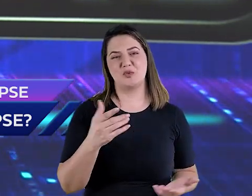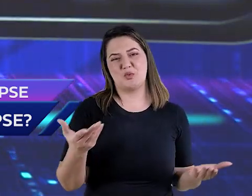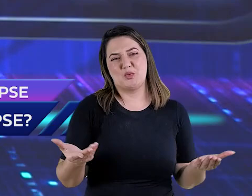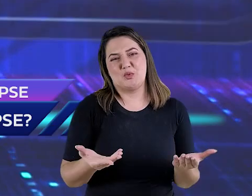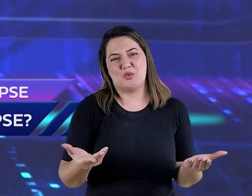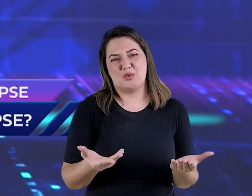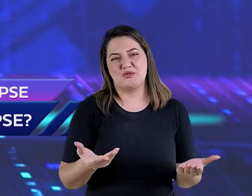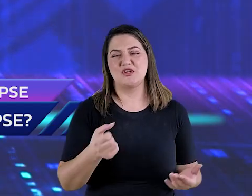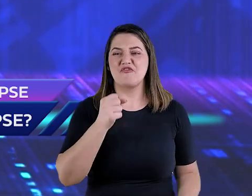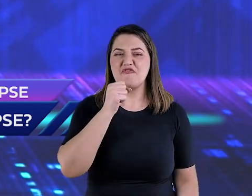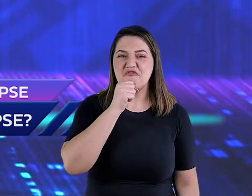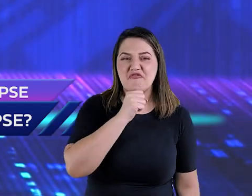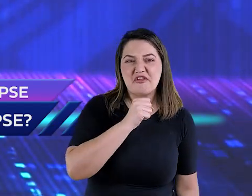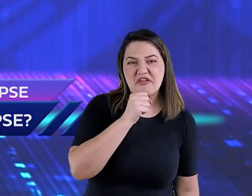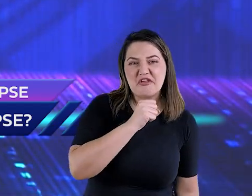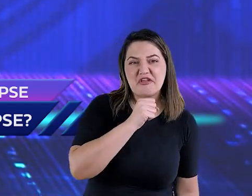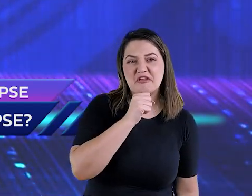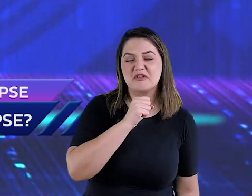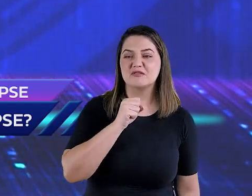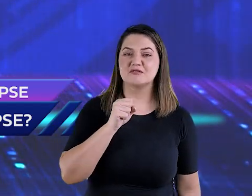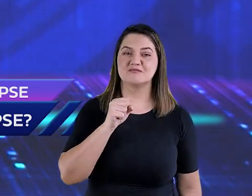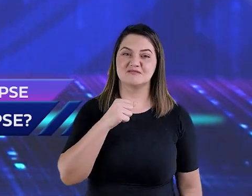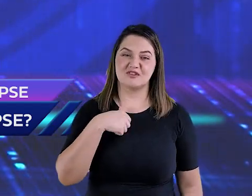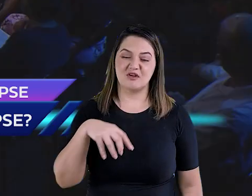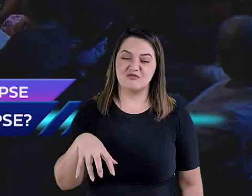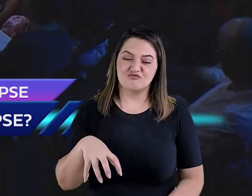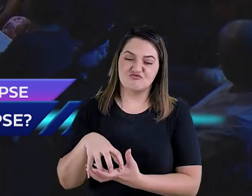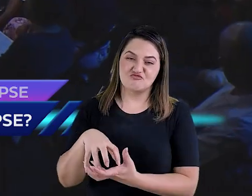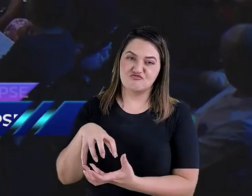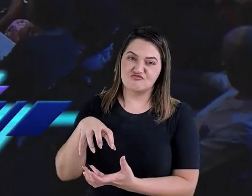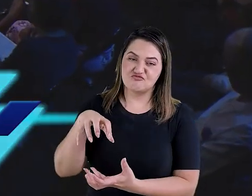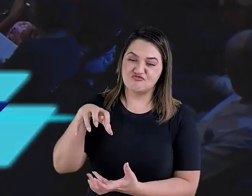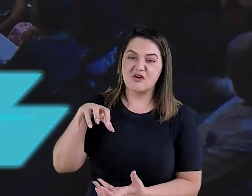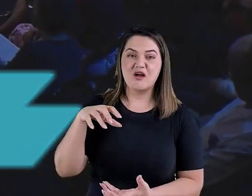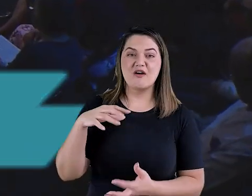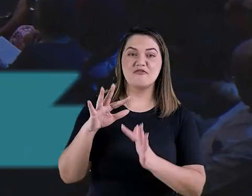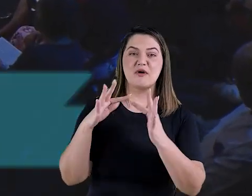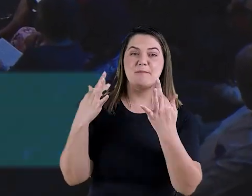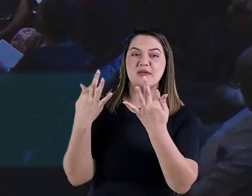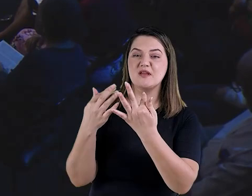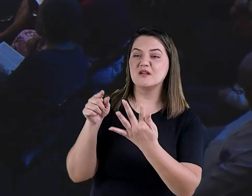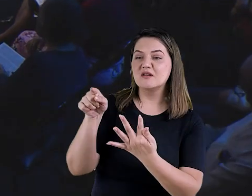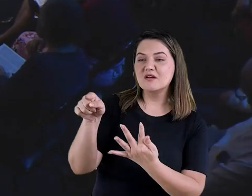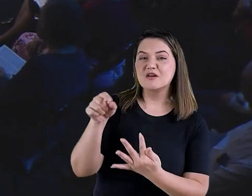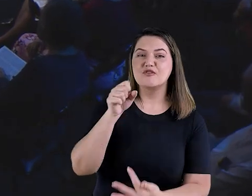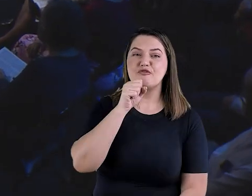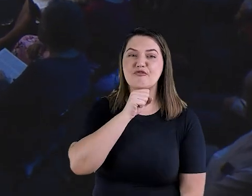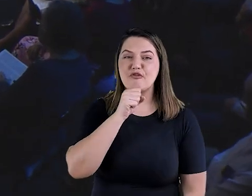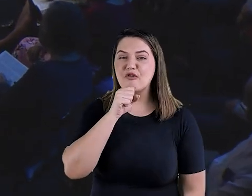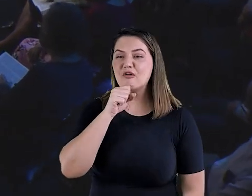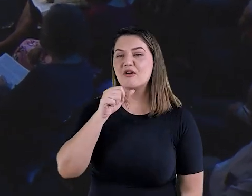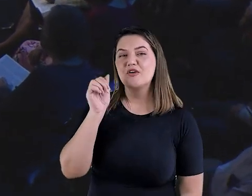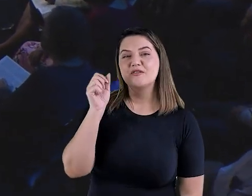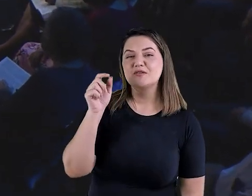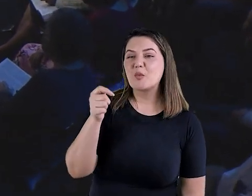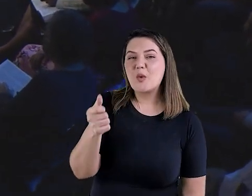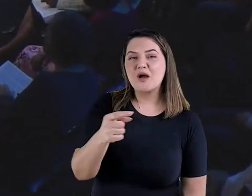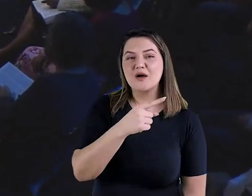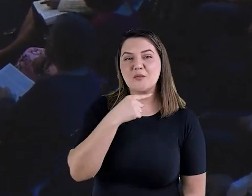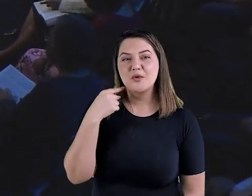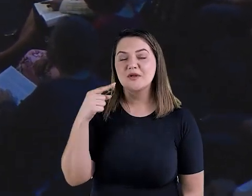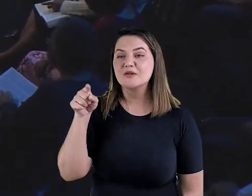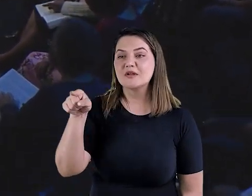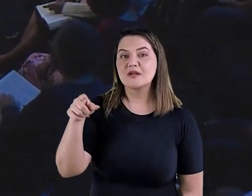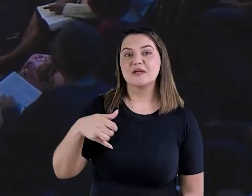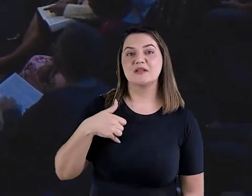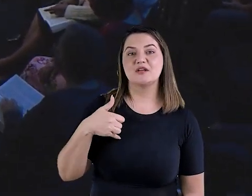ficando. Eu tenho a minha avó ainda viva com 93 anos. E agora conversando com ela uns dias